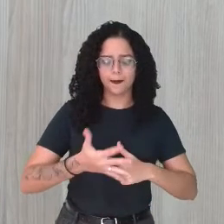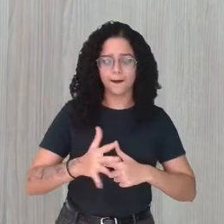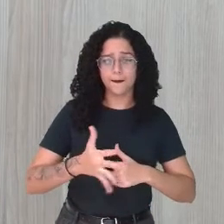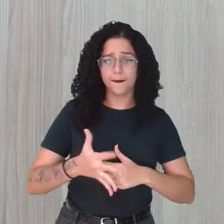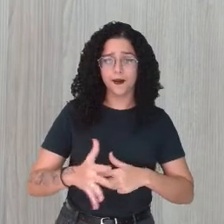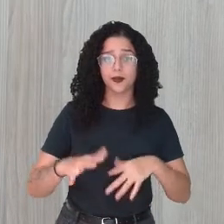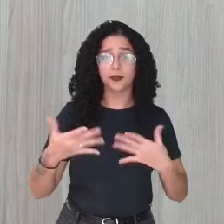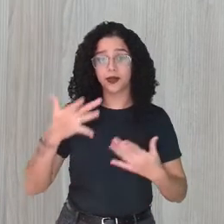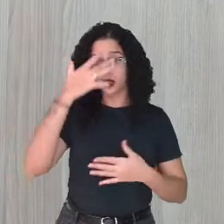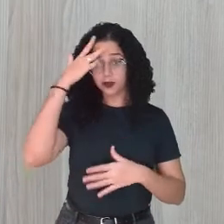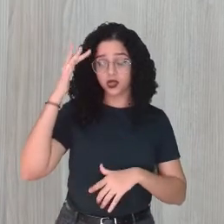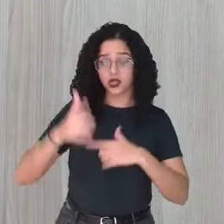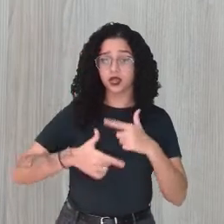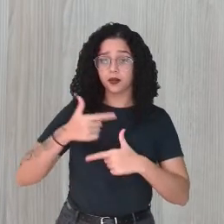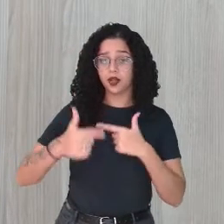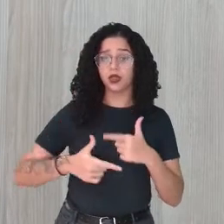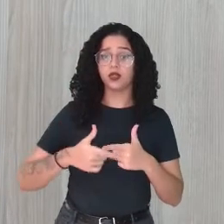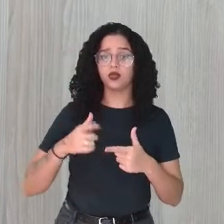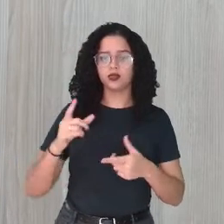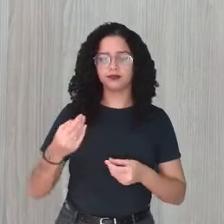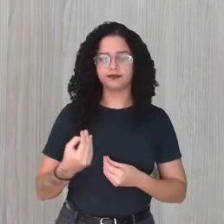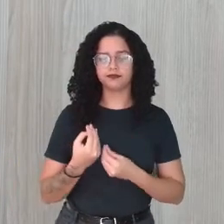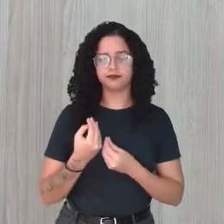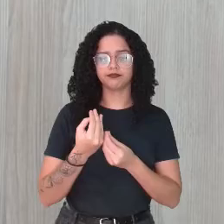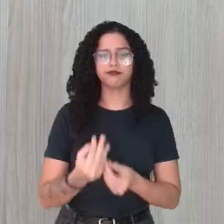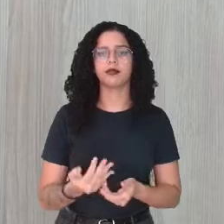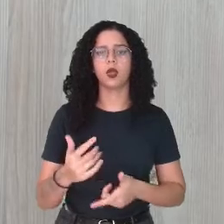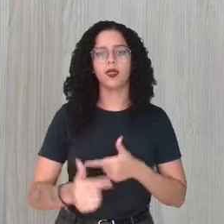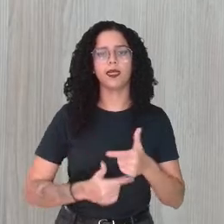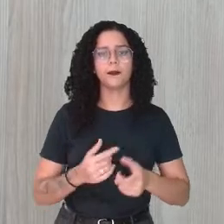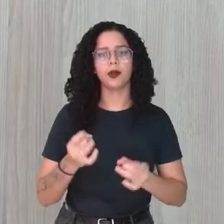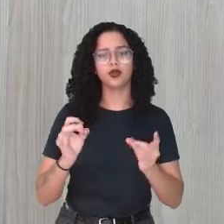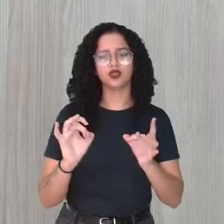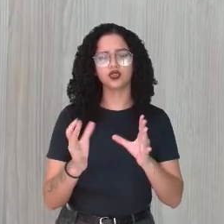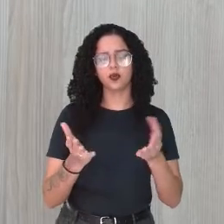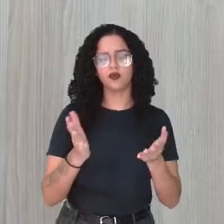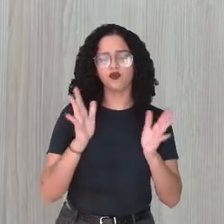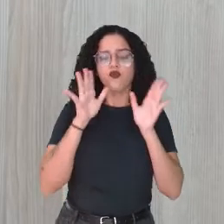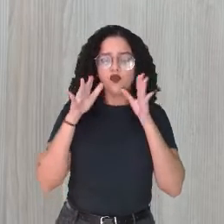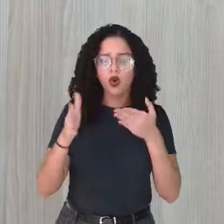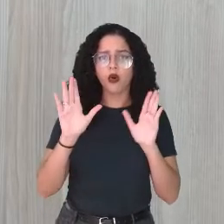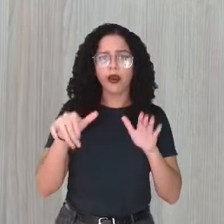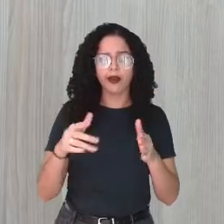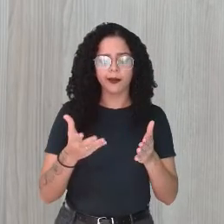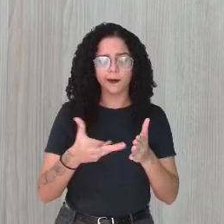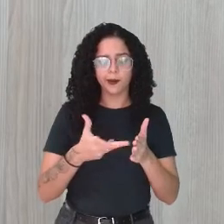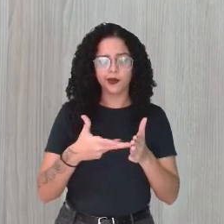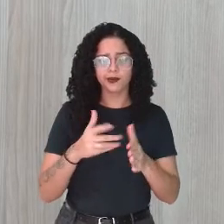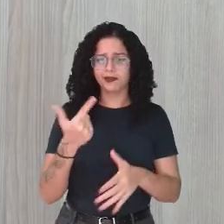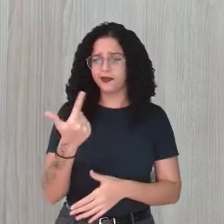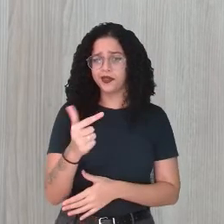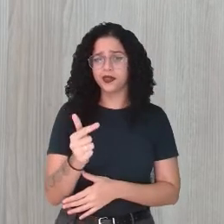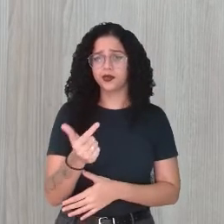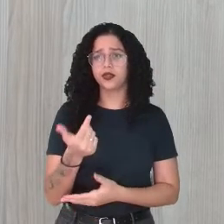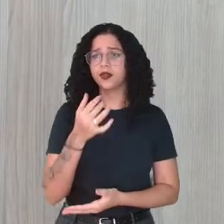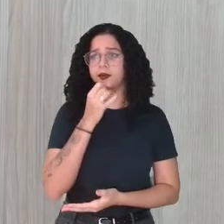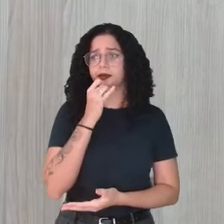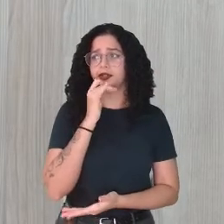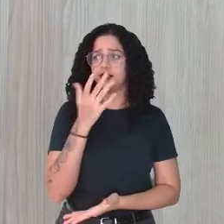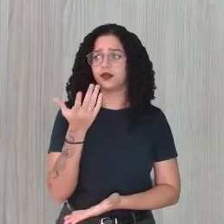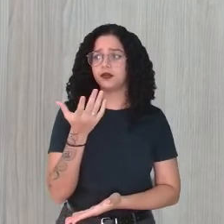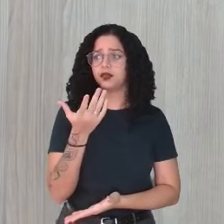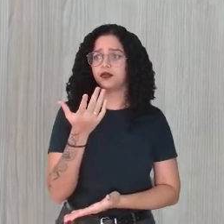trabalhador que é submetido, né, a um trabalho assim de produção, como eram nas fábricas e tudo mais, ele não tem, vamos dizer